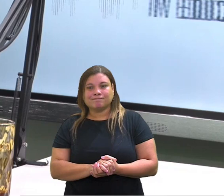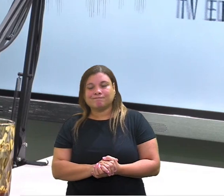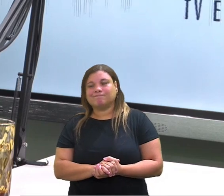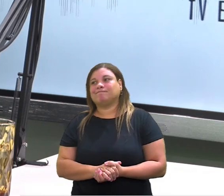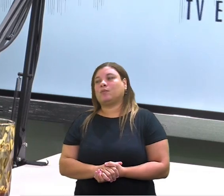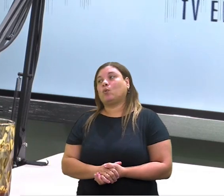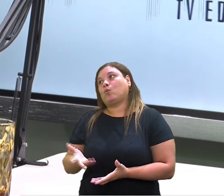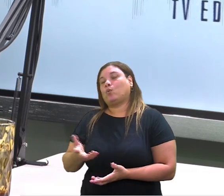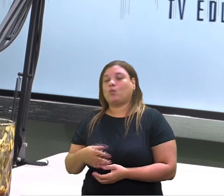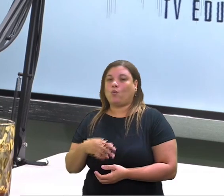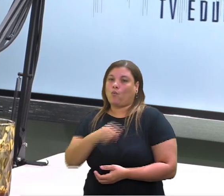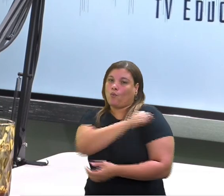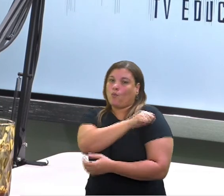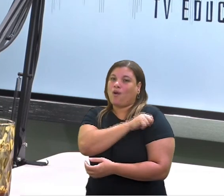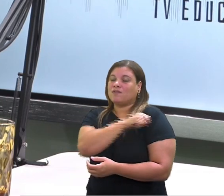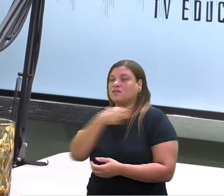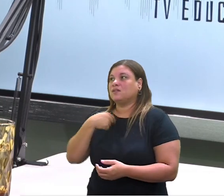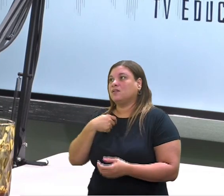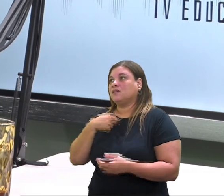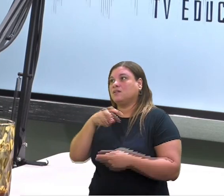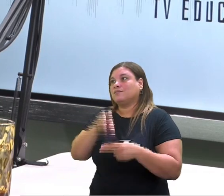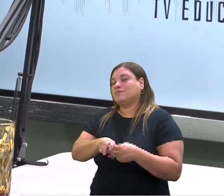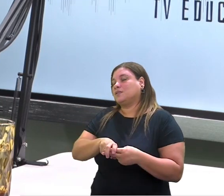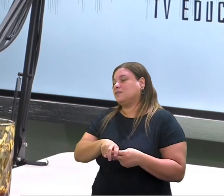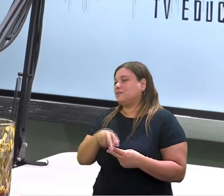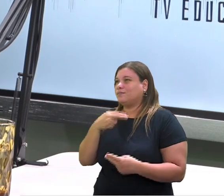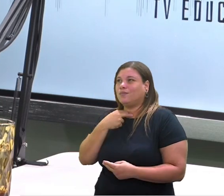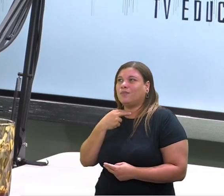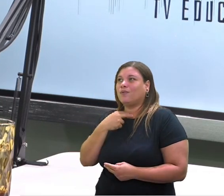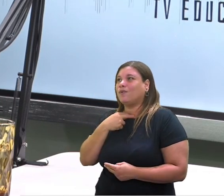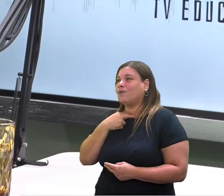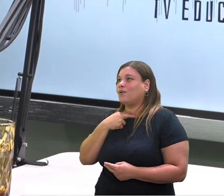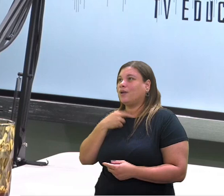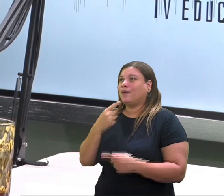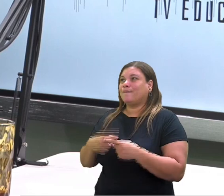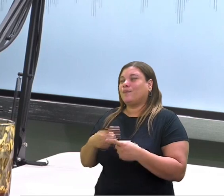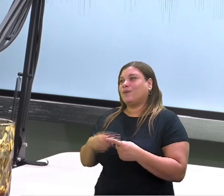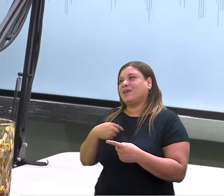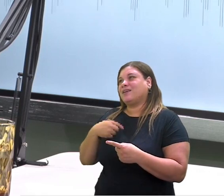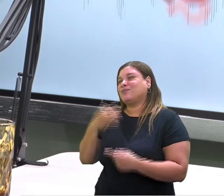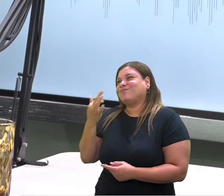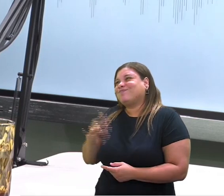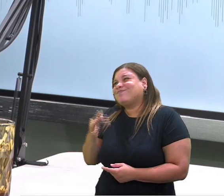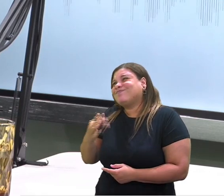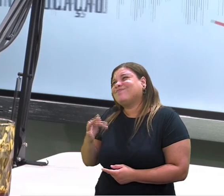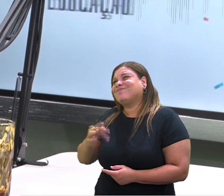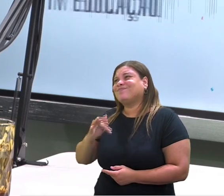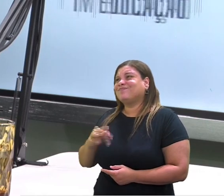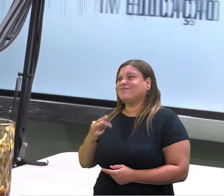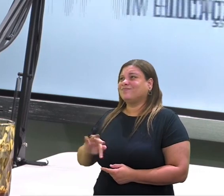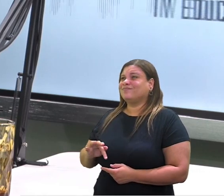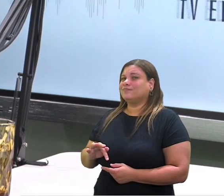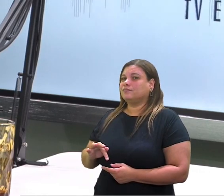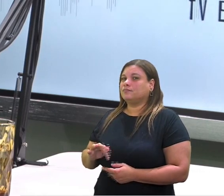de violência sexual. Então, assim, o corpo docente não conseguiu perceber por quê, nem